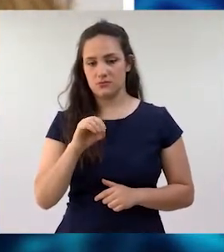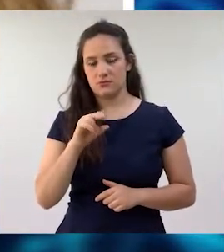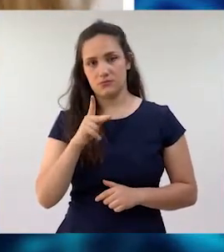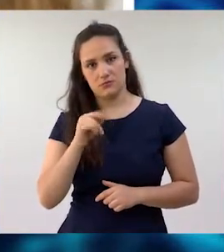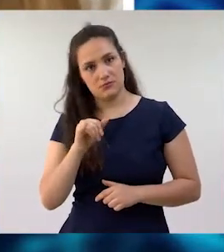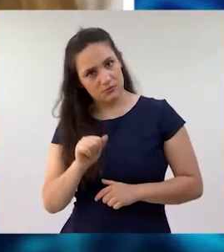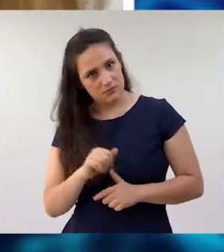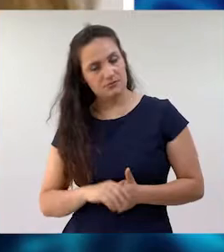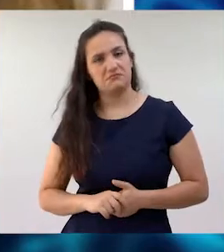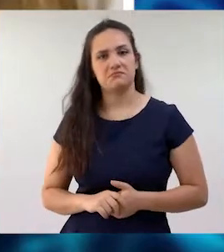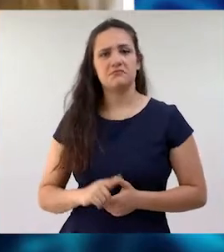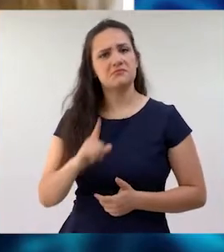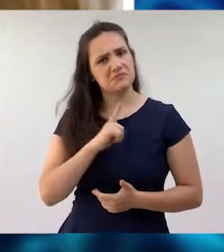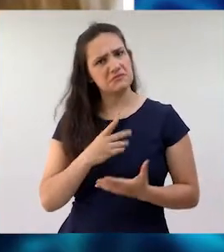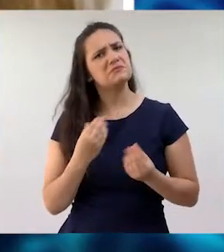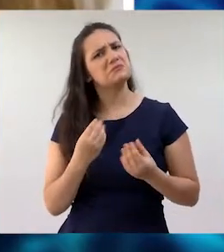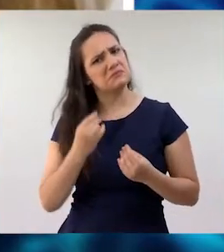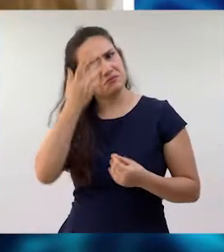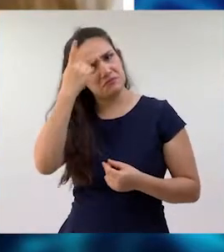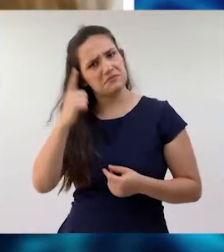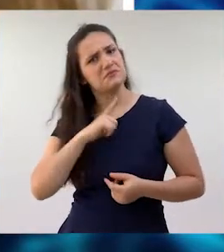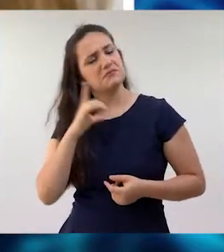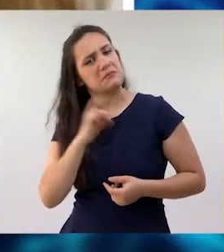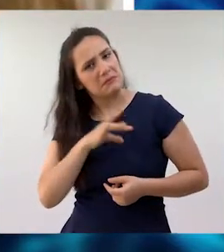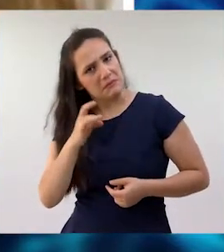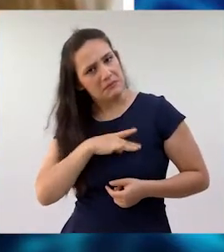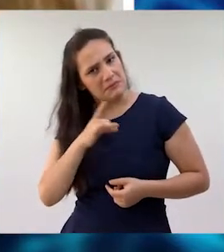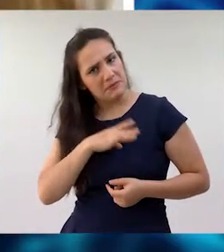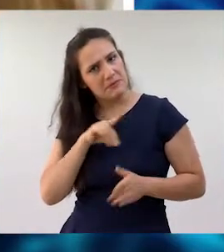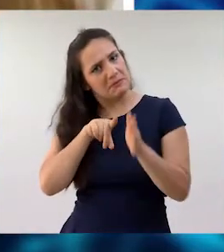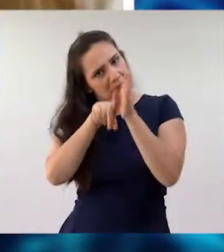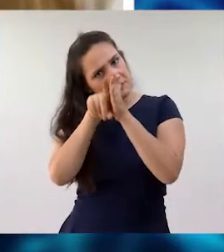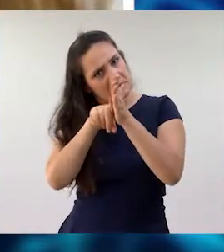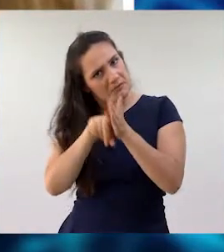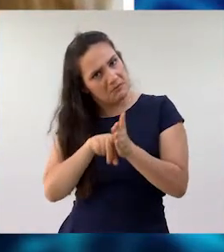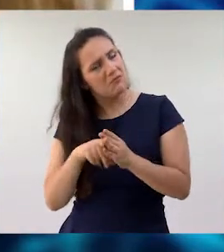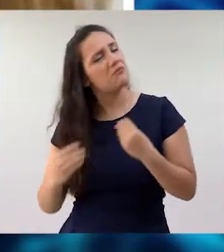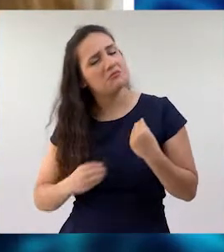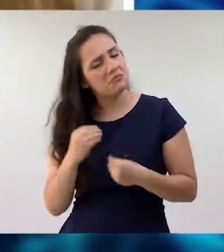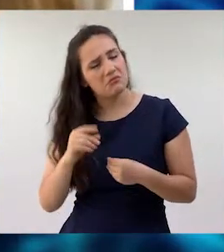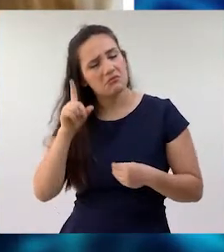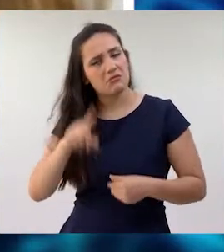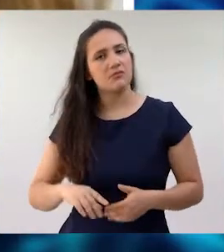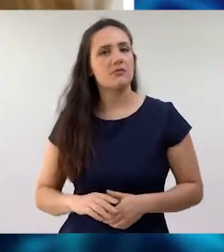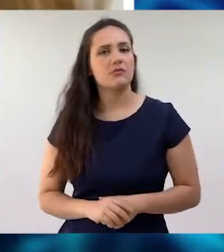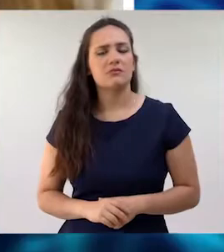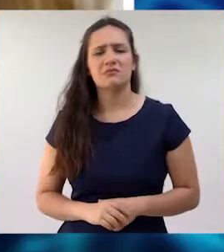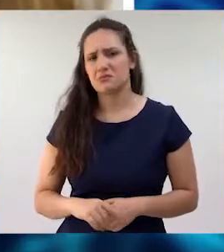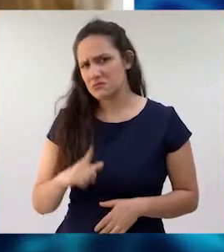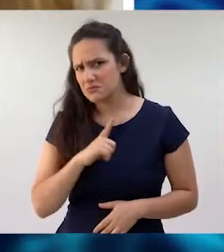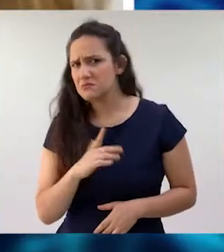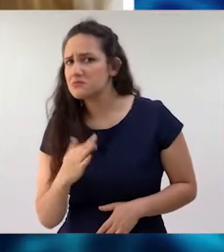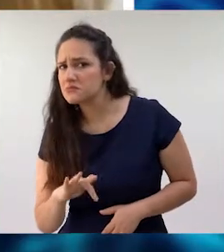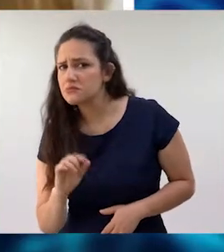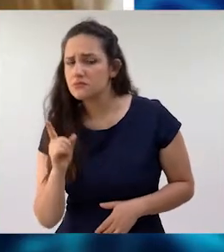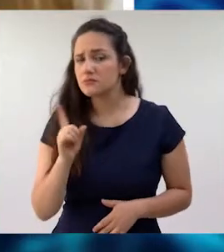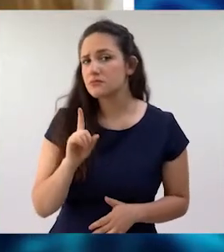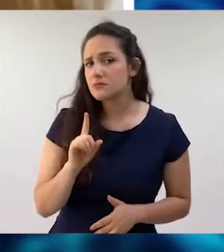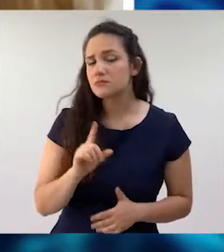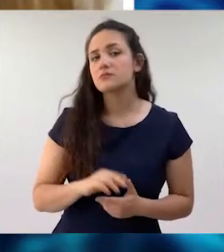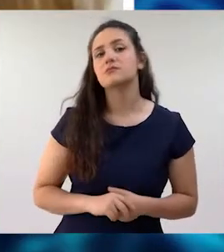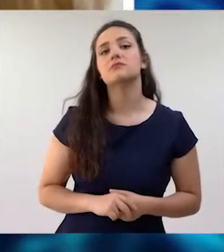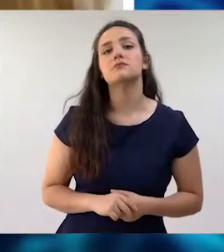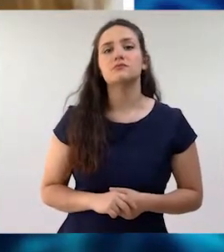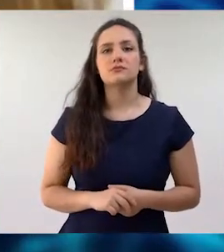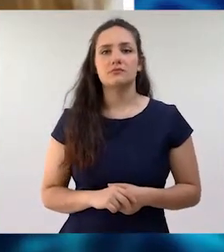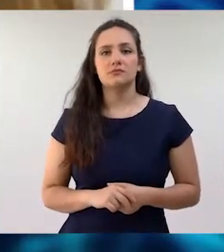saber. Muita gente tem medo, eu queria que você explicasse como que funciona esse exame, ele é indolor,